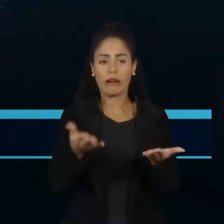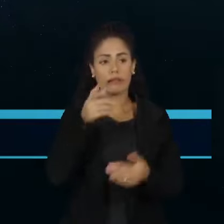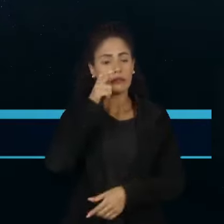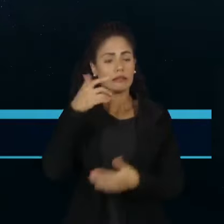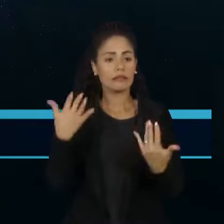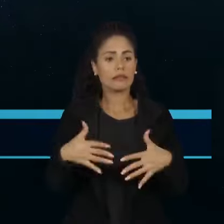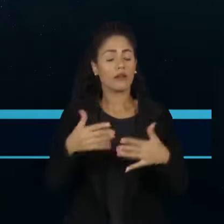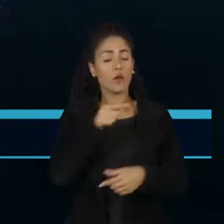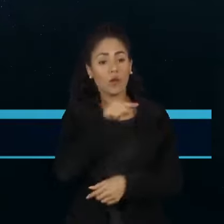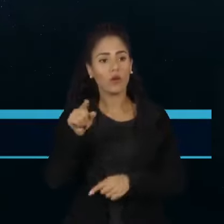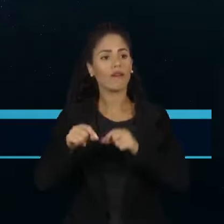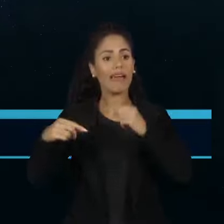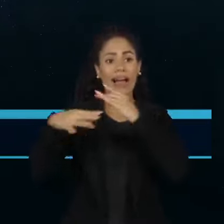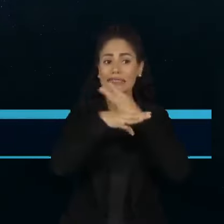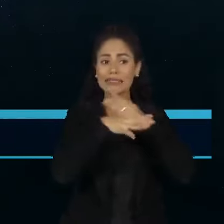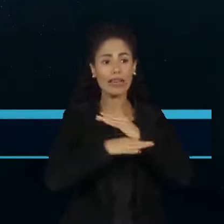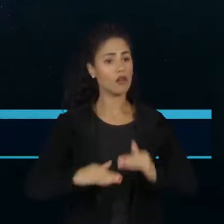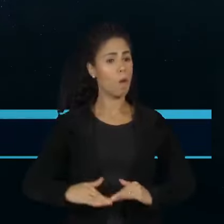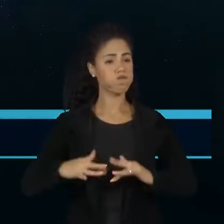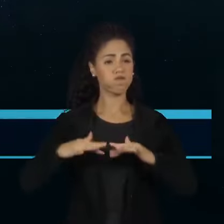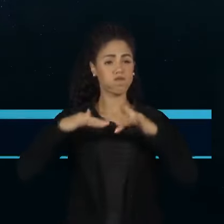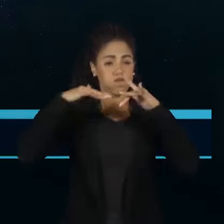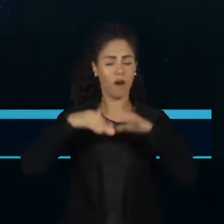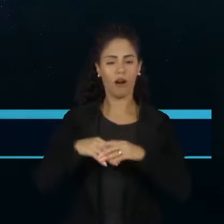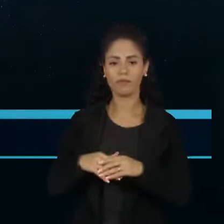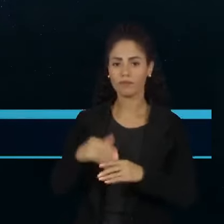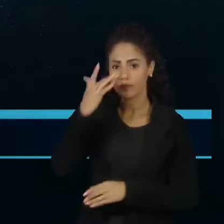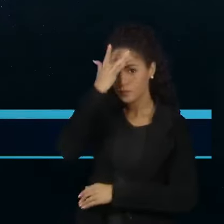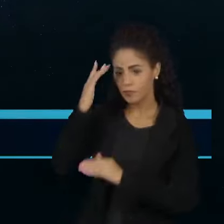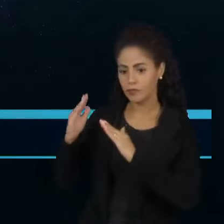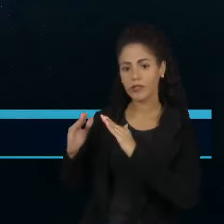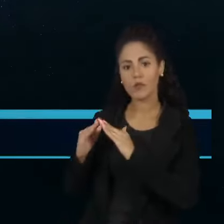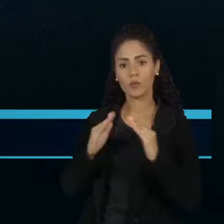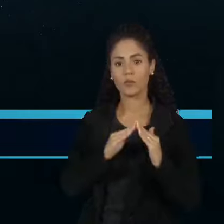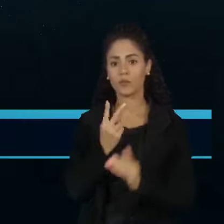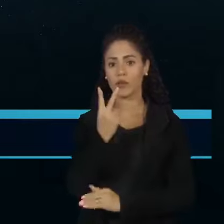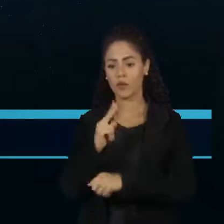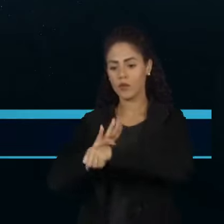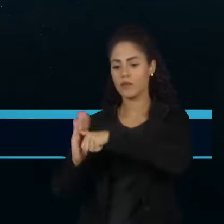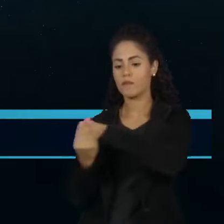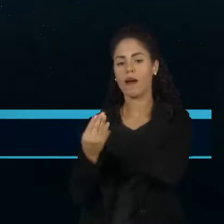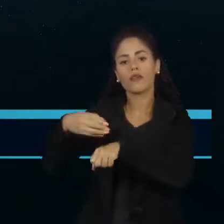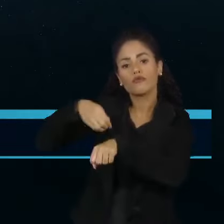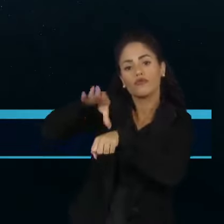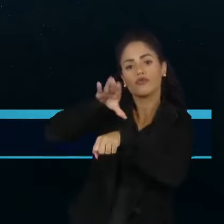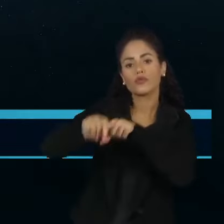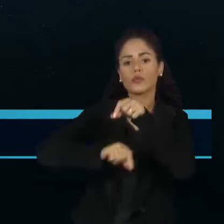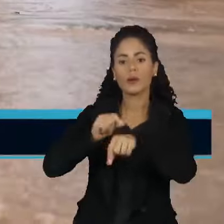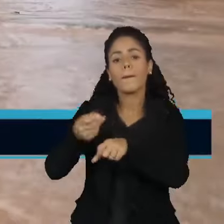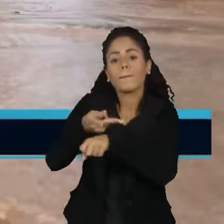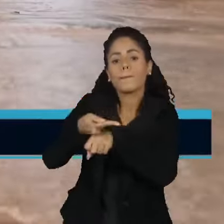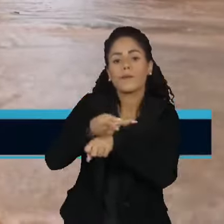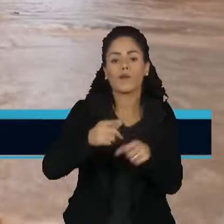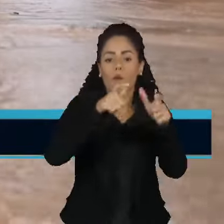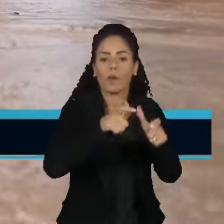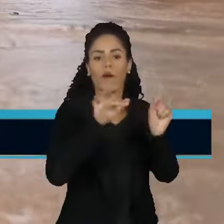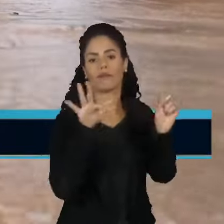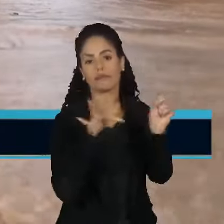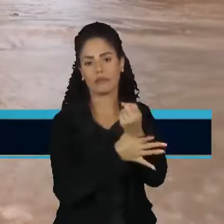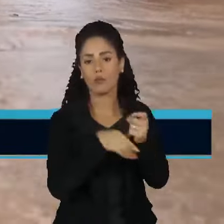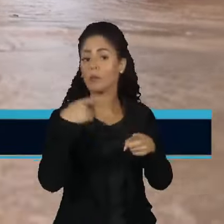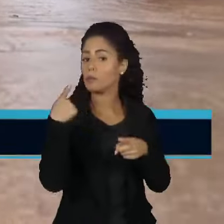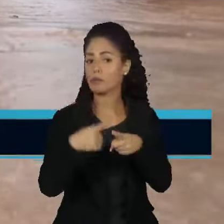Impressionante. É a cidade inteira debaixo d'água. Moradores de 2 bairros da região central foram orientados a buscar abrigo diante da